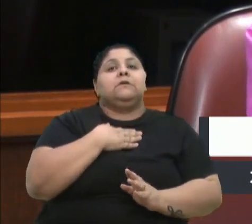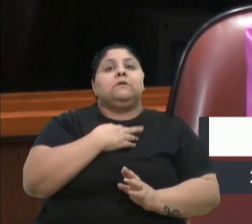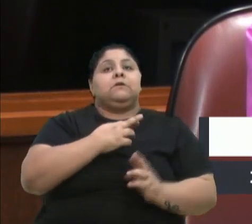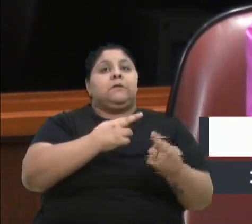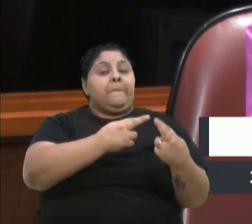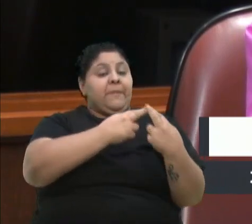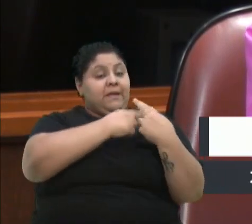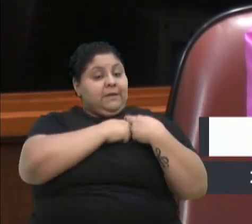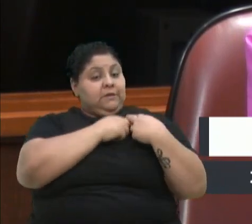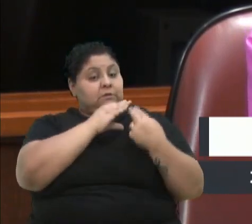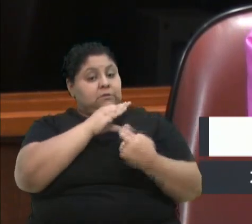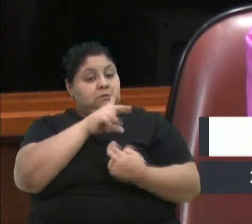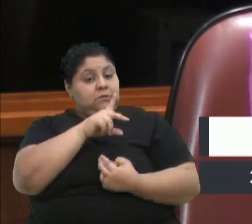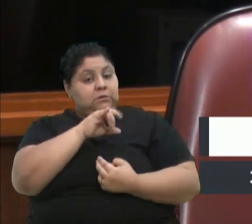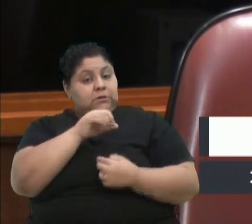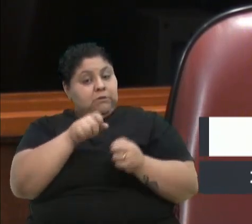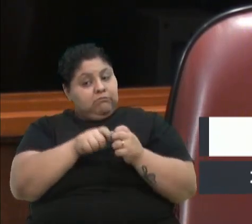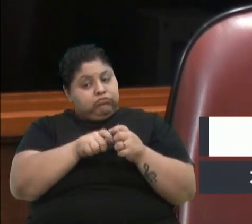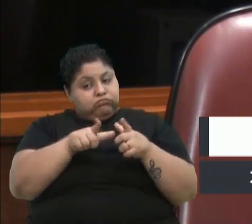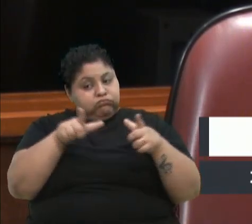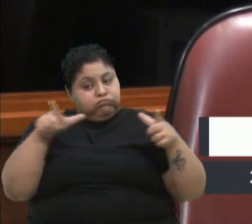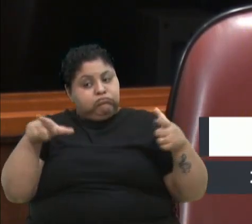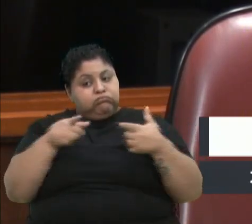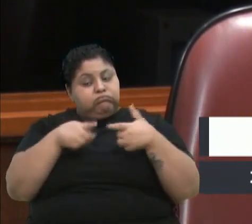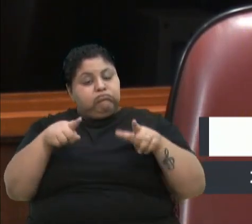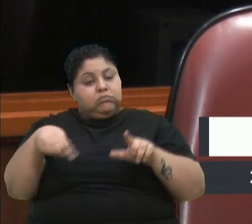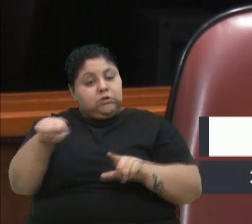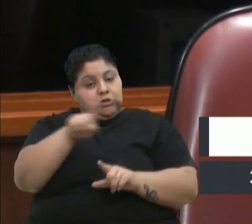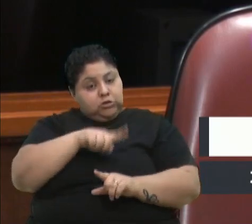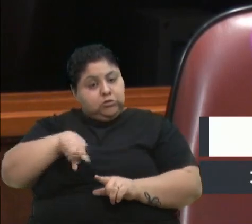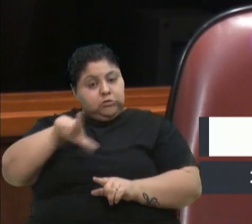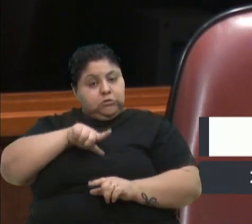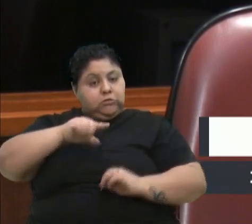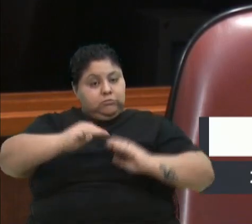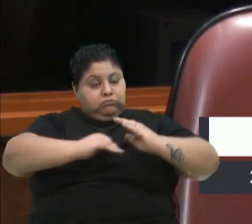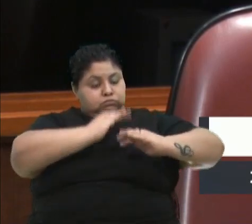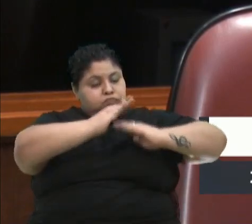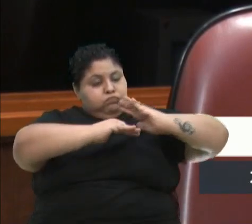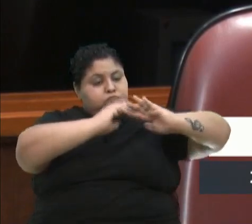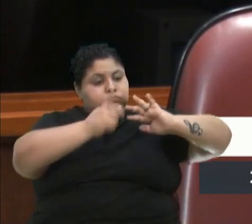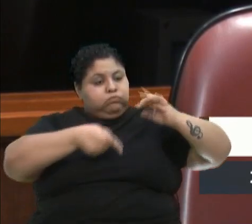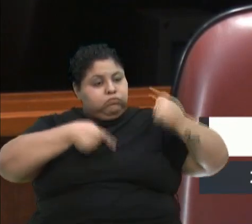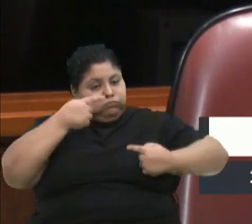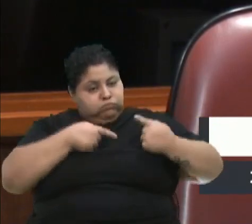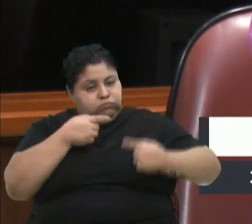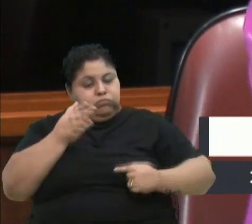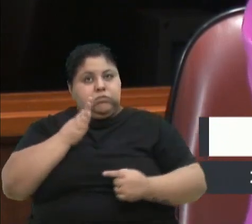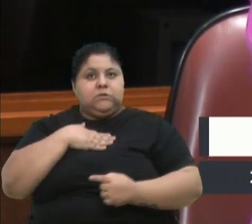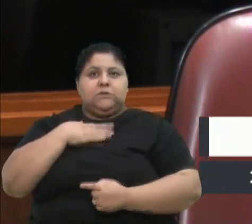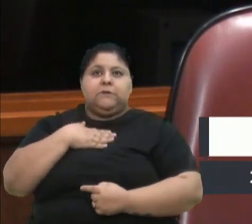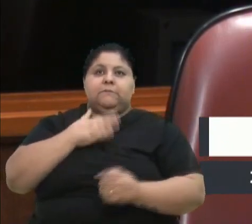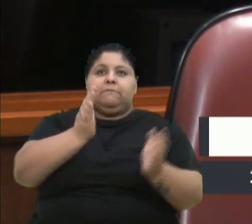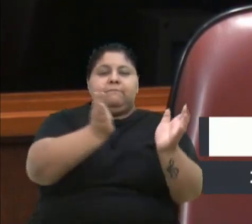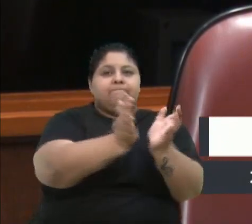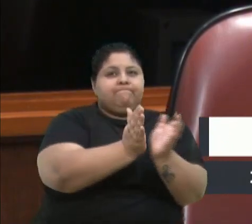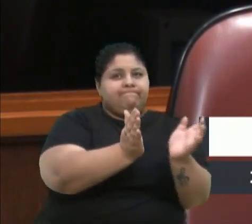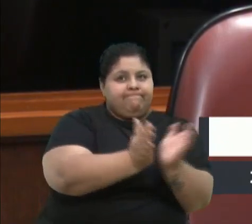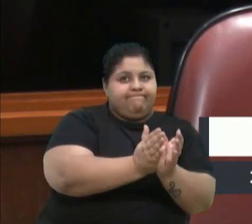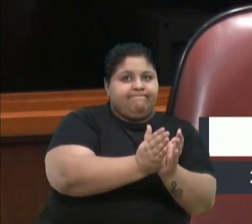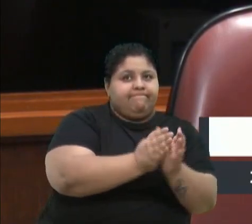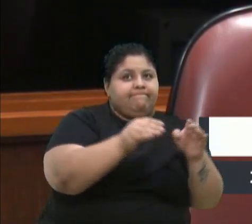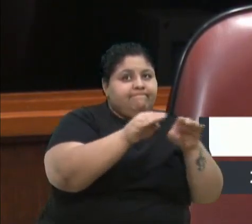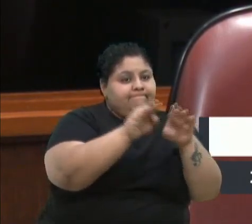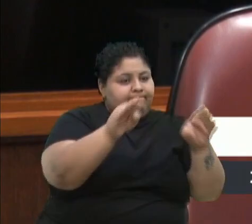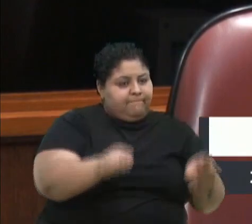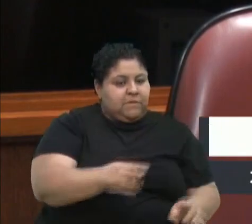a CPI é enorme, mas nós temos preparado o debate. A minha colega de bancada irá representar